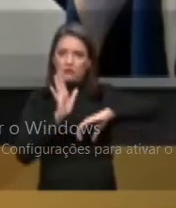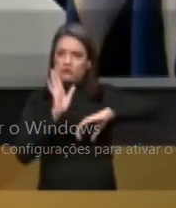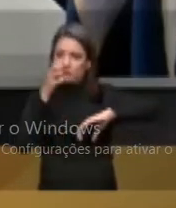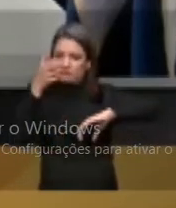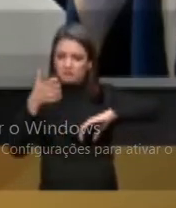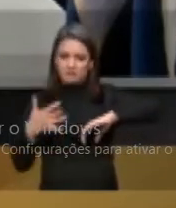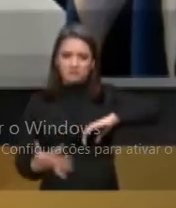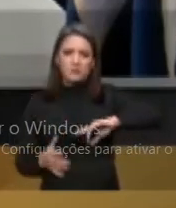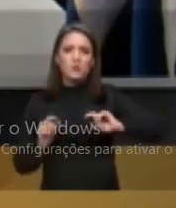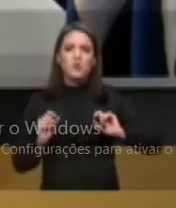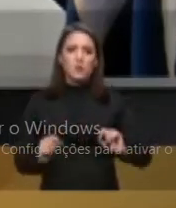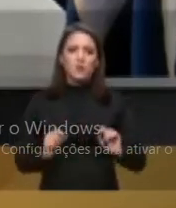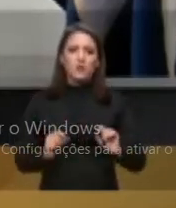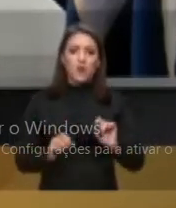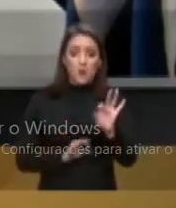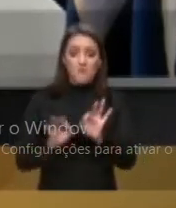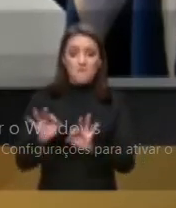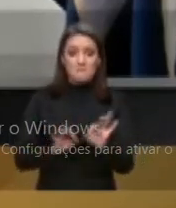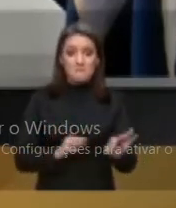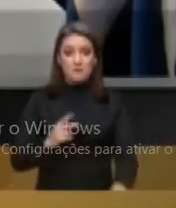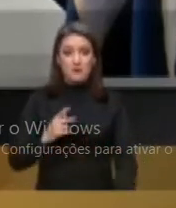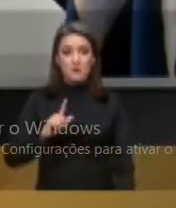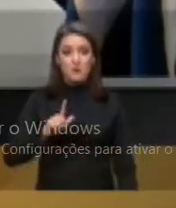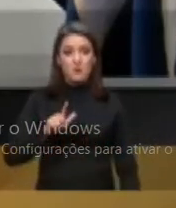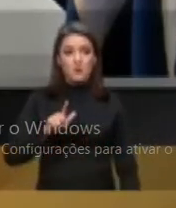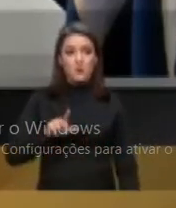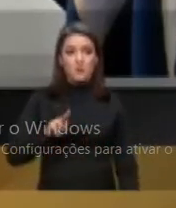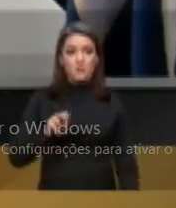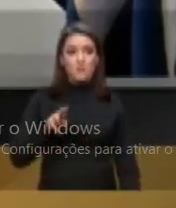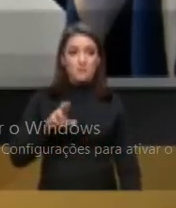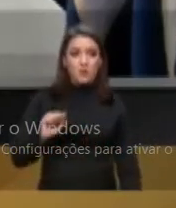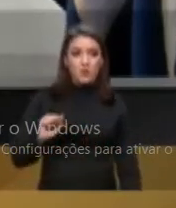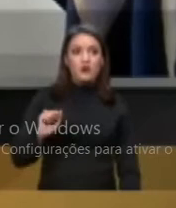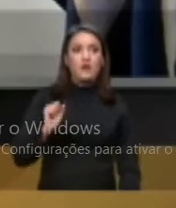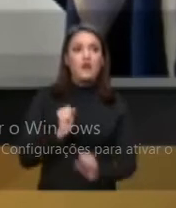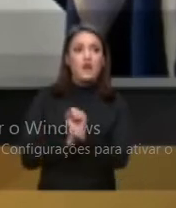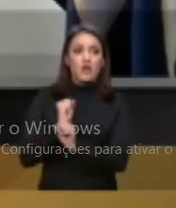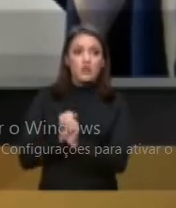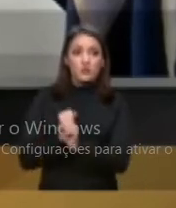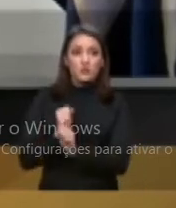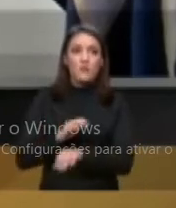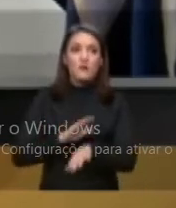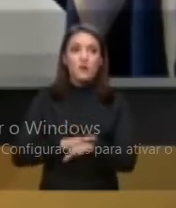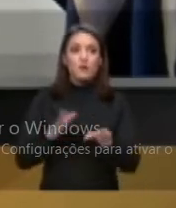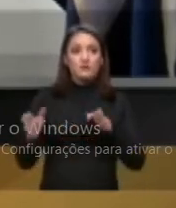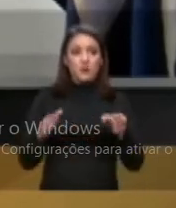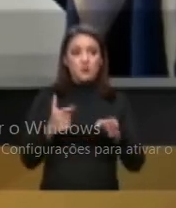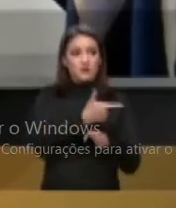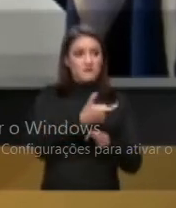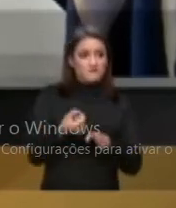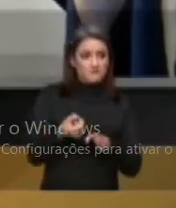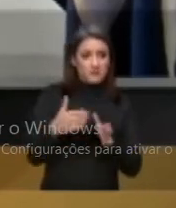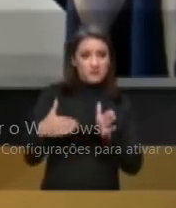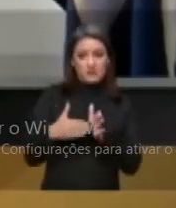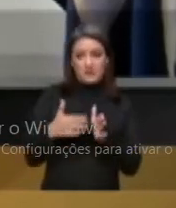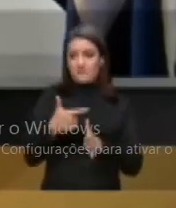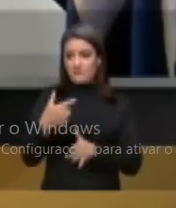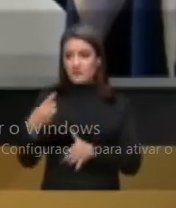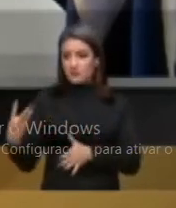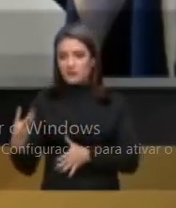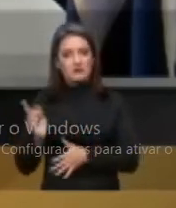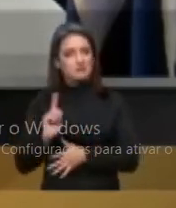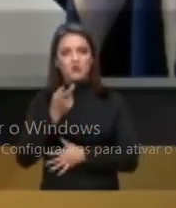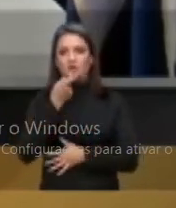esclarecido pelo Senado Federal em sua manifestação processual, o plano plurianual da União para o período de